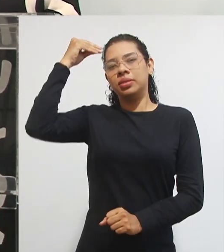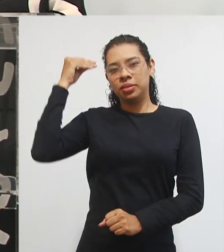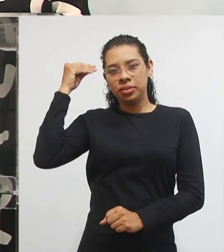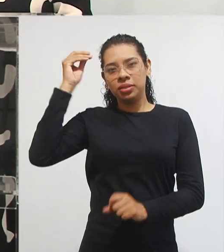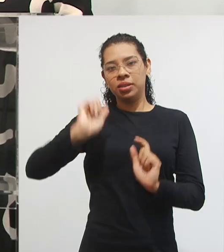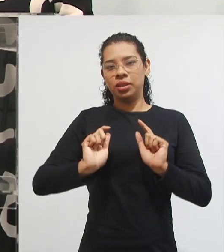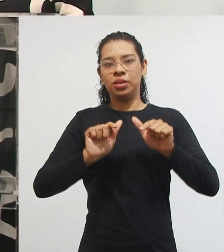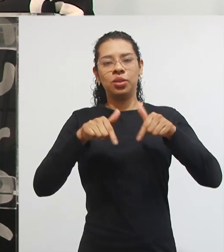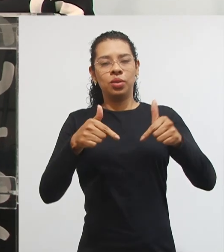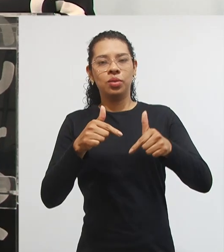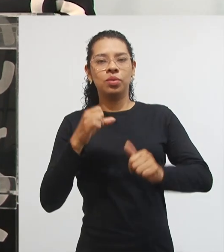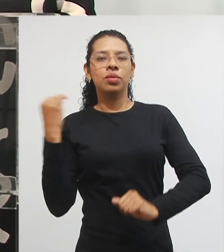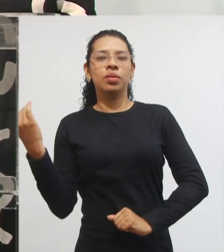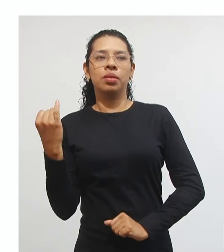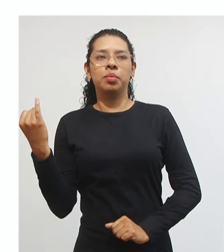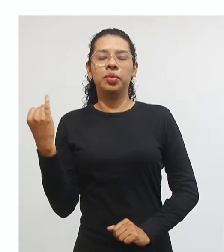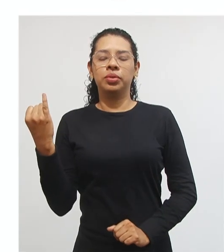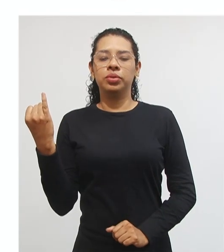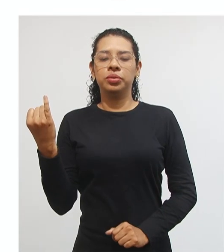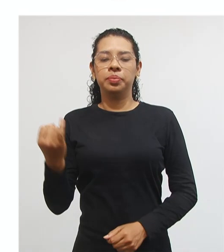né?